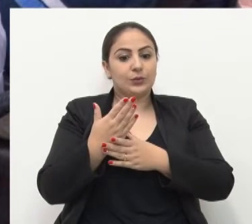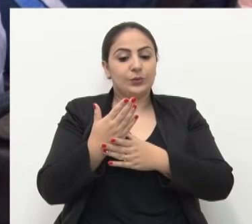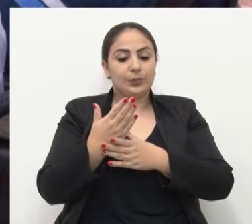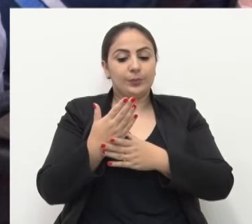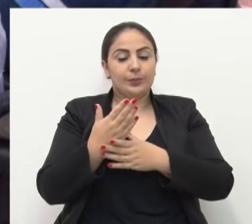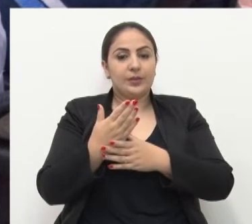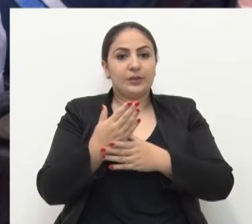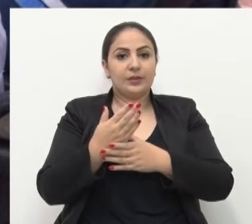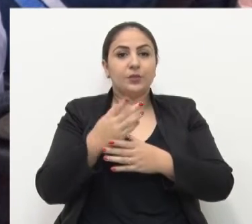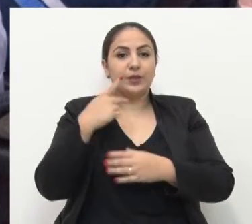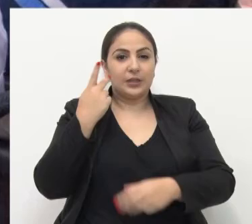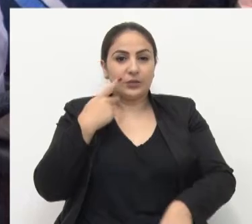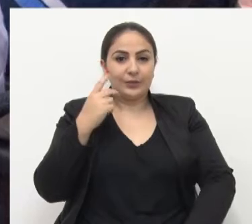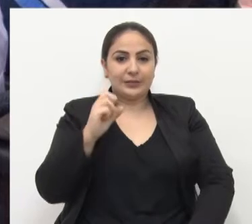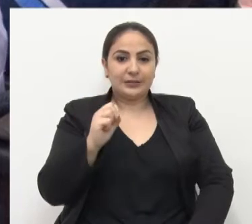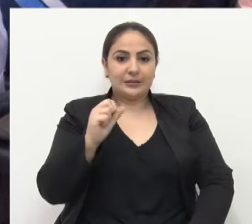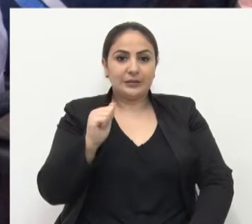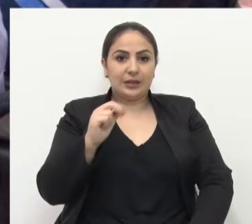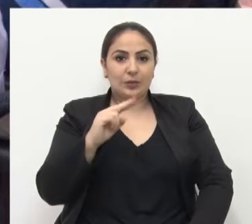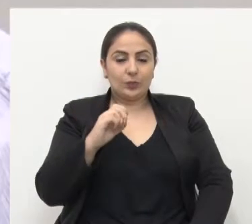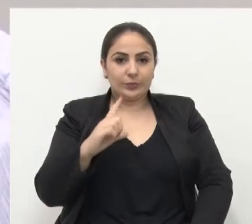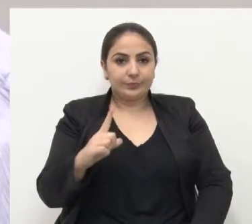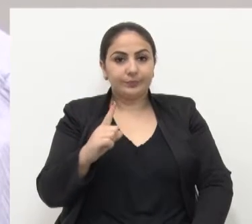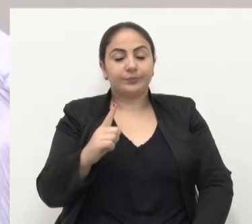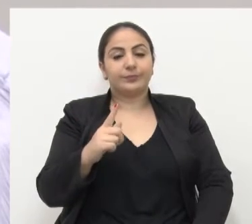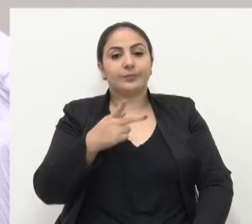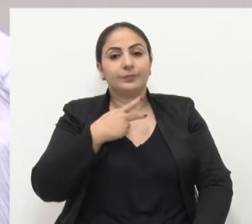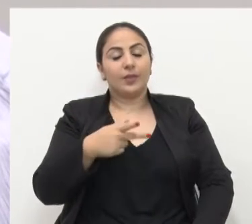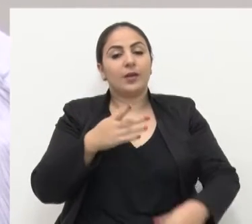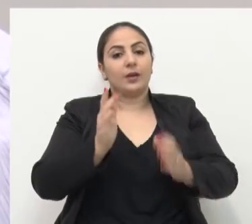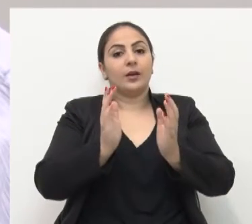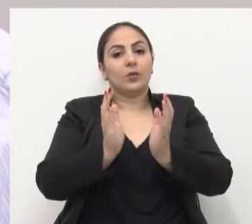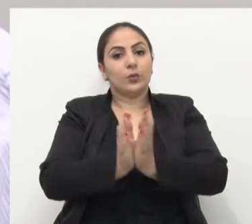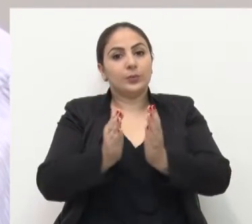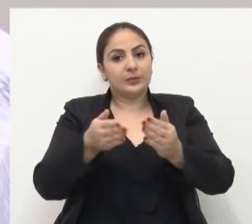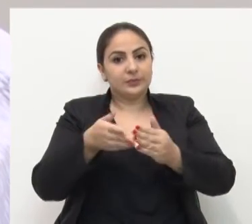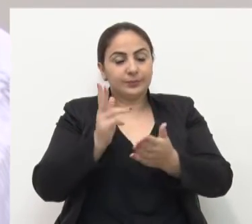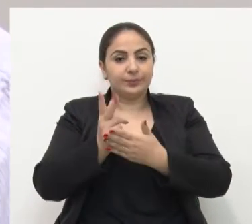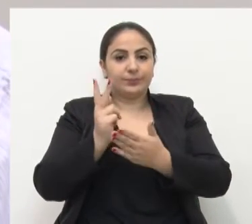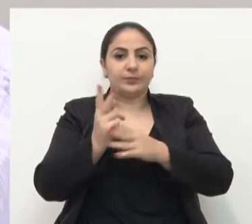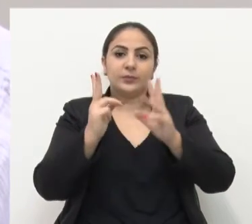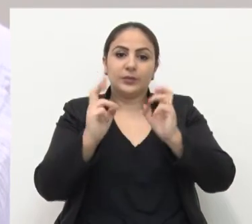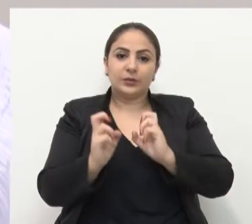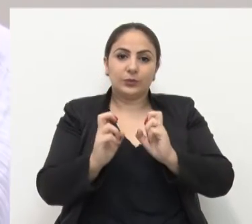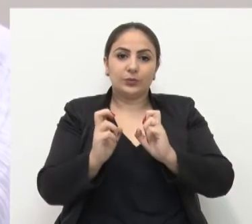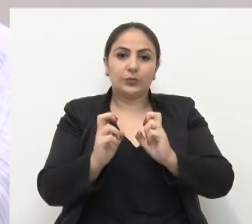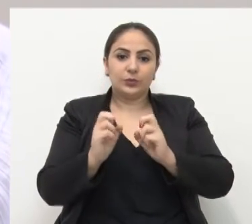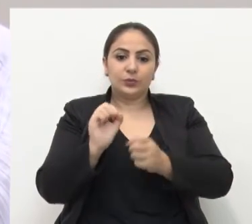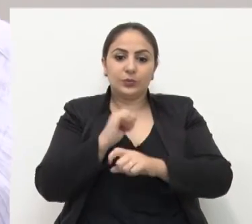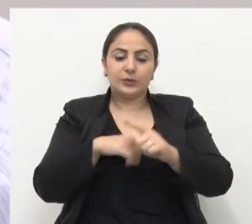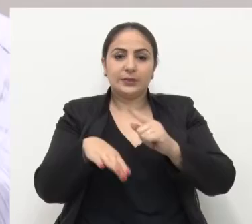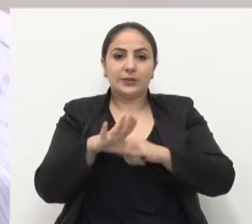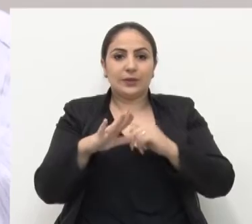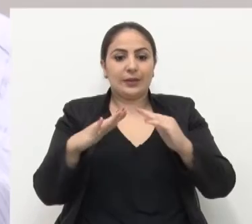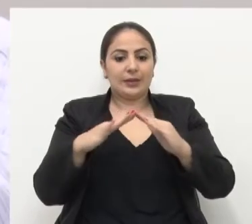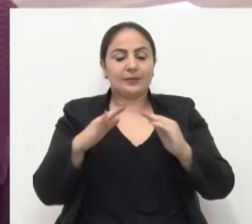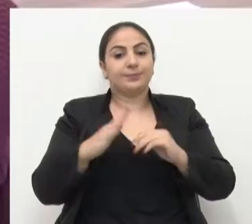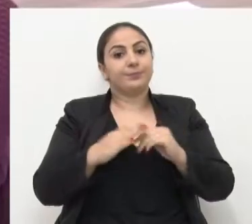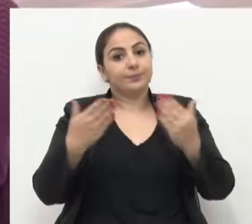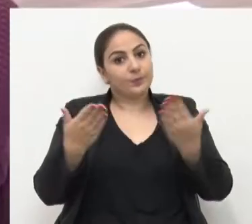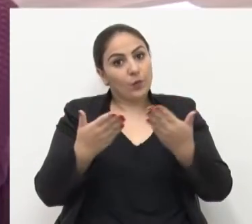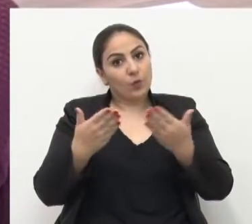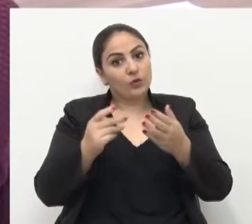por iniciativa do vereador só spinelli que também preside a comissão permanente que debate a temática social na casa